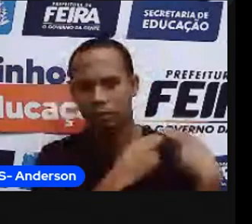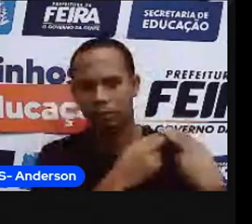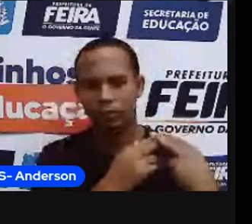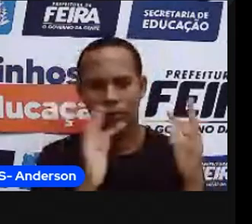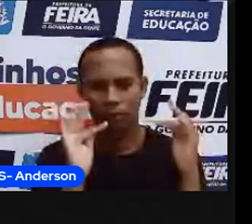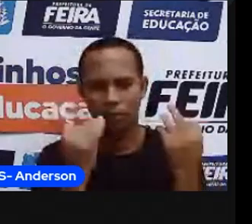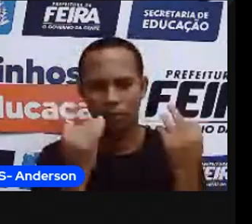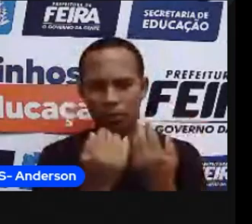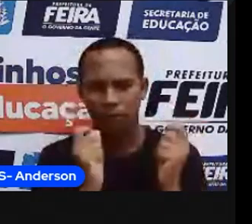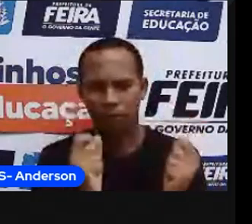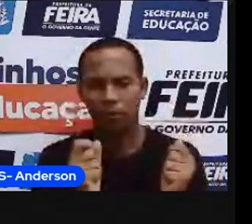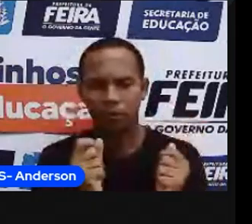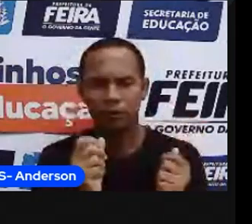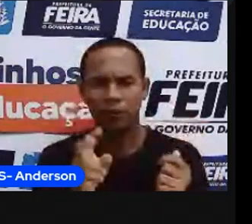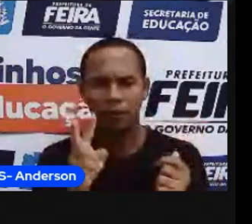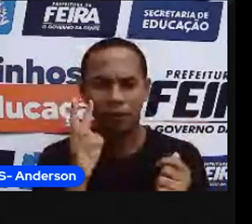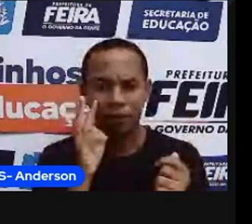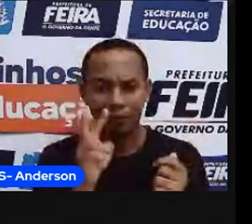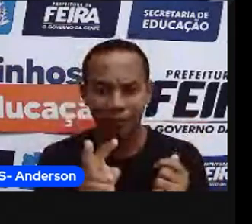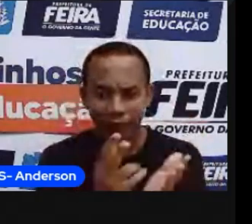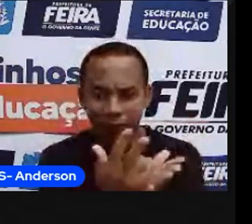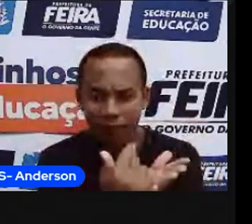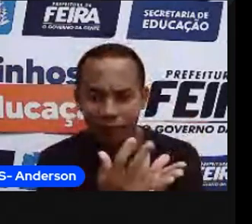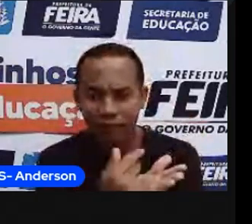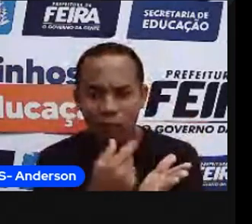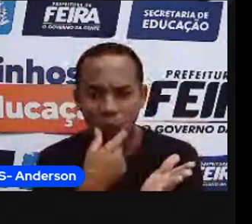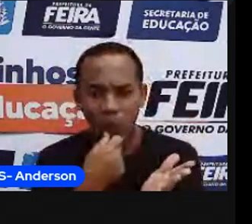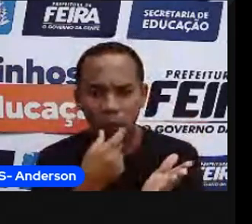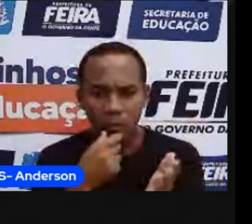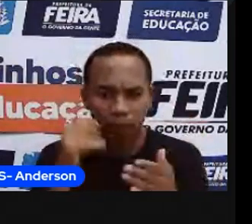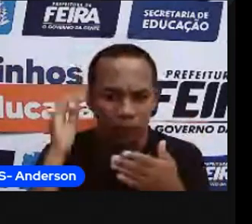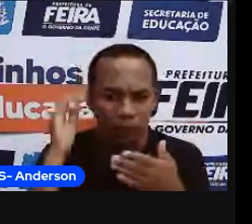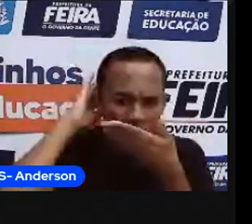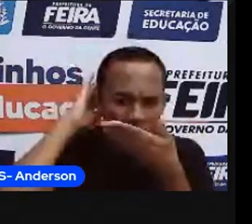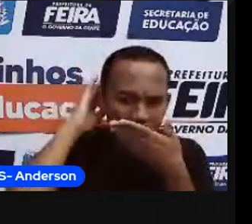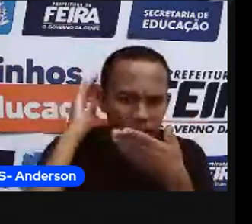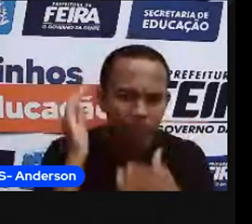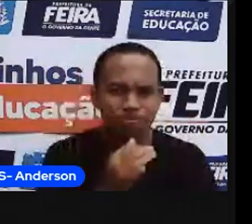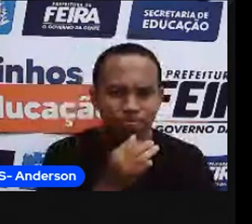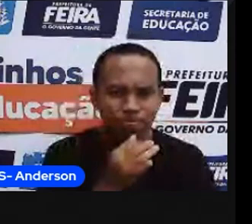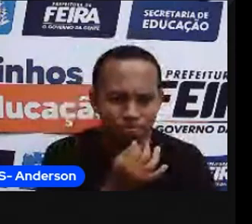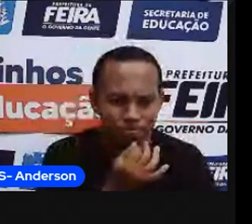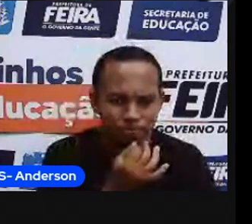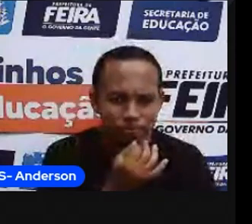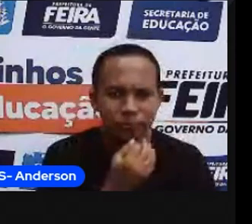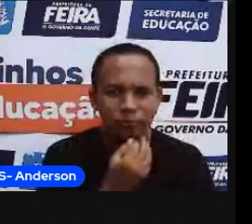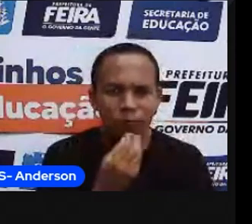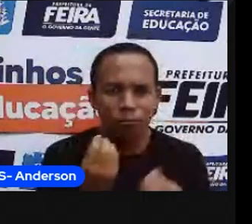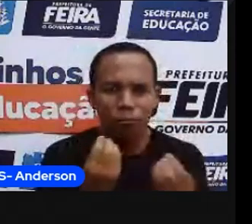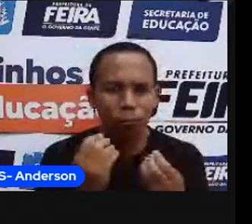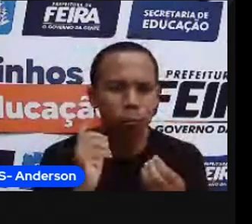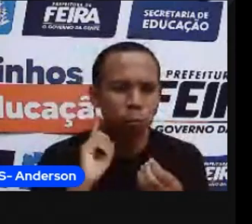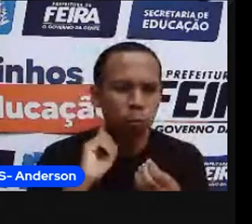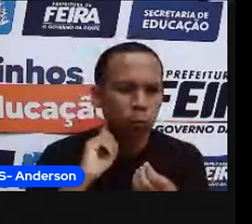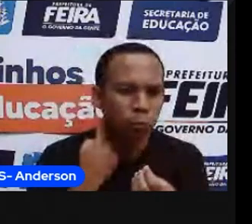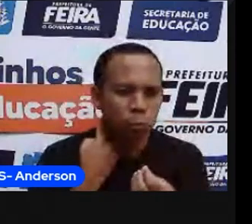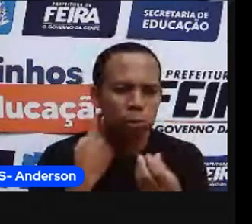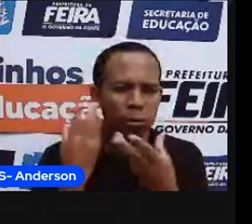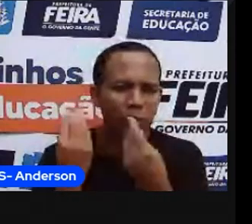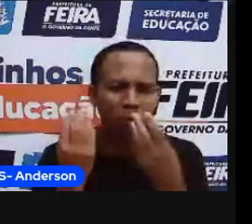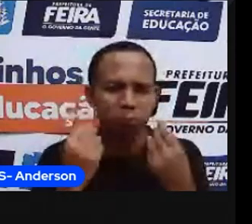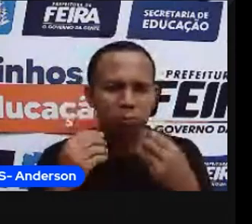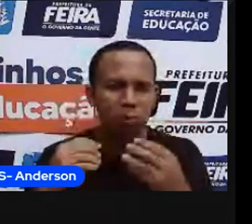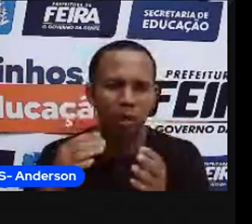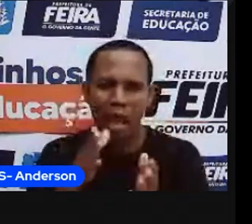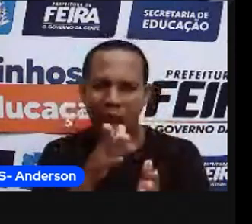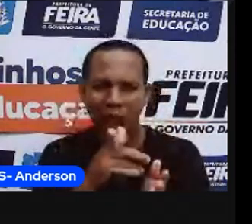rio. E aí a gente tem um indígena, né, olhando com muita tristeza para o rio e vendo a quantidade de